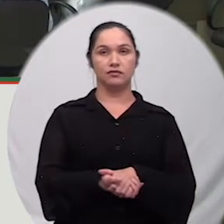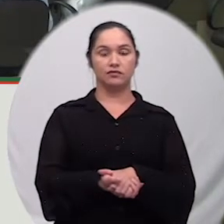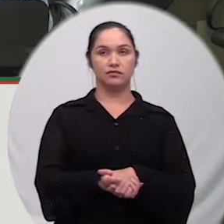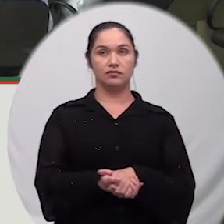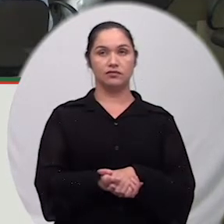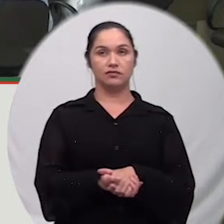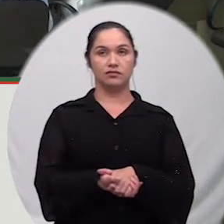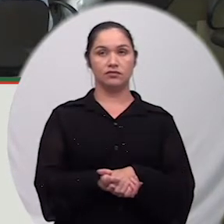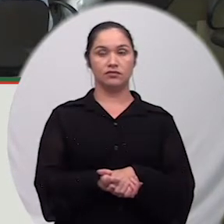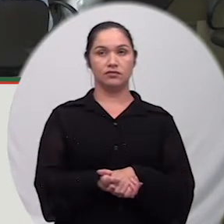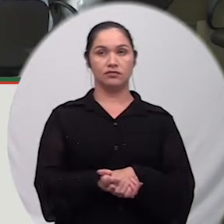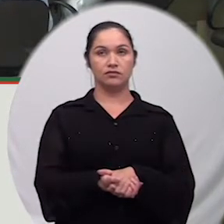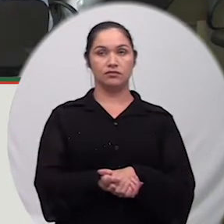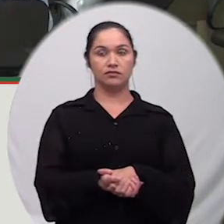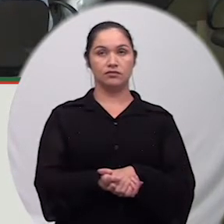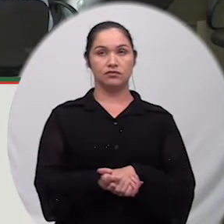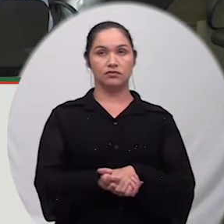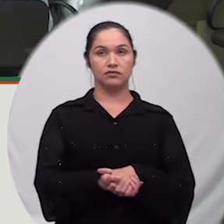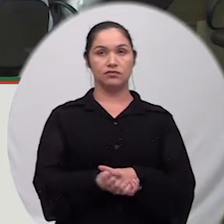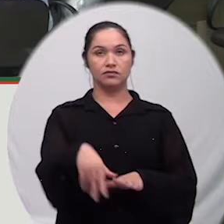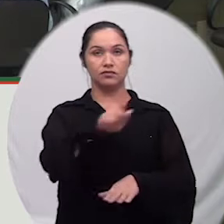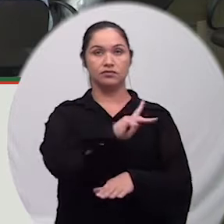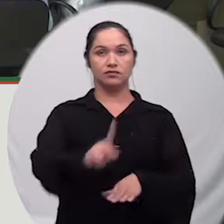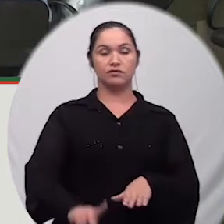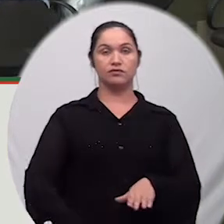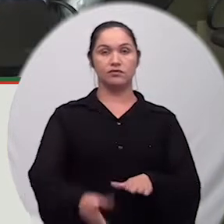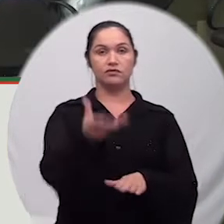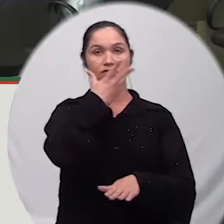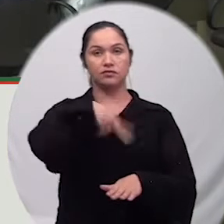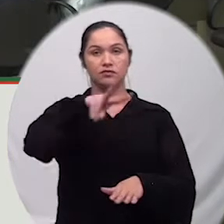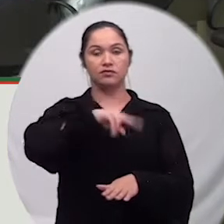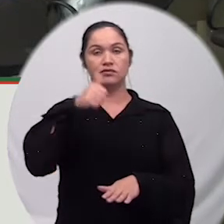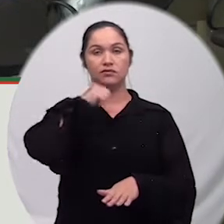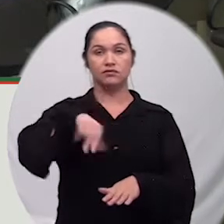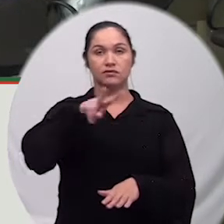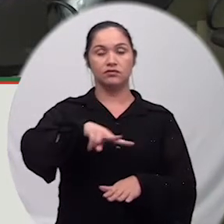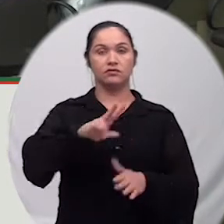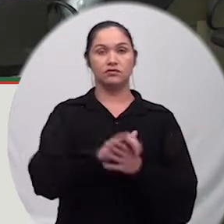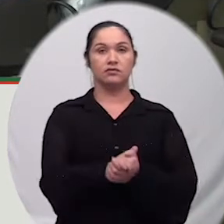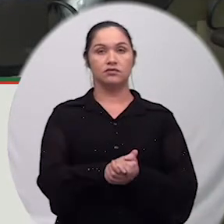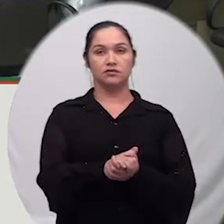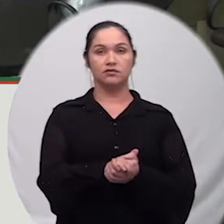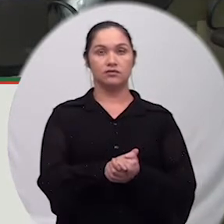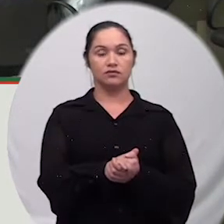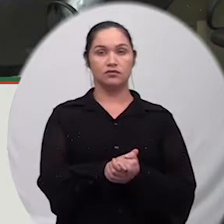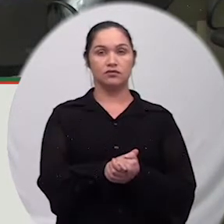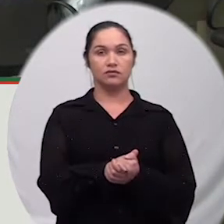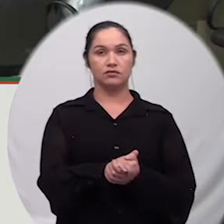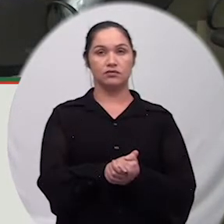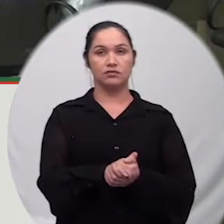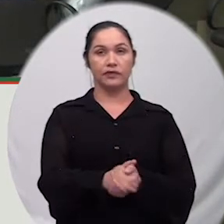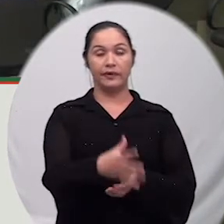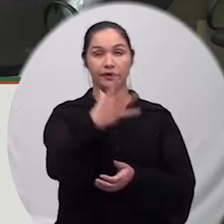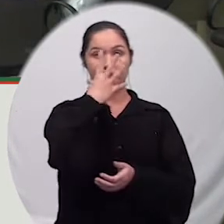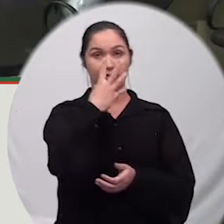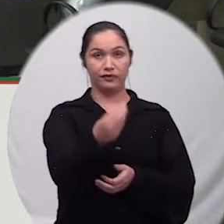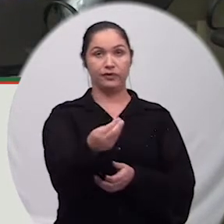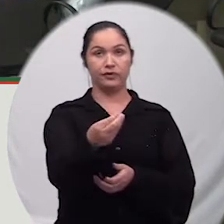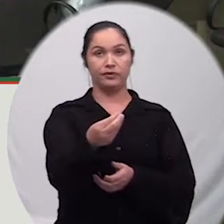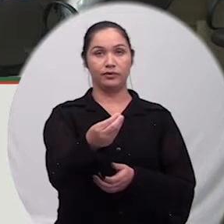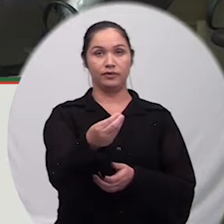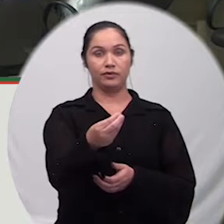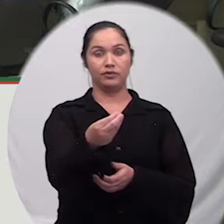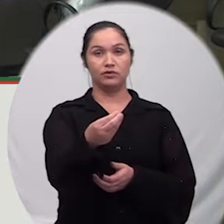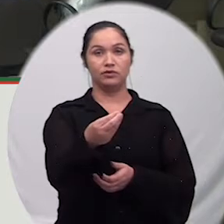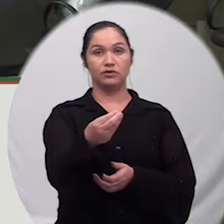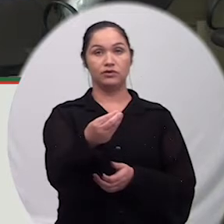Tem que ficar aí também, né? Senhor presidente, demais vereadores, vereadoras, tem até umas fotos que eu fiz